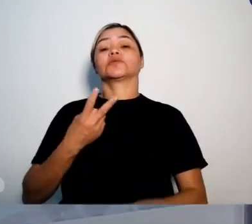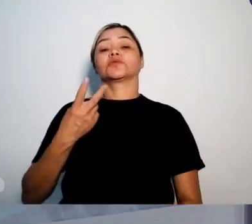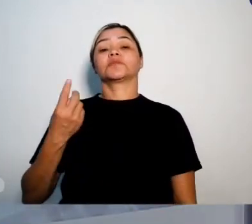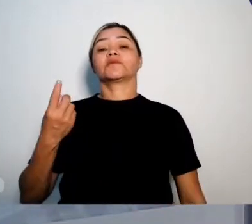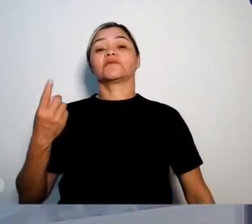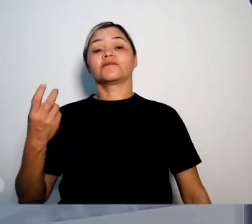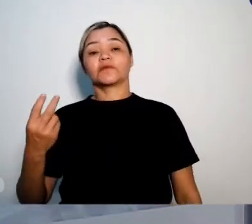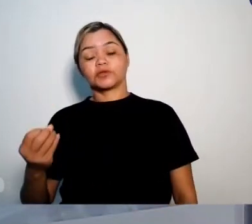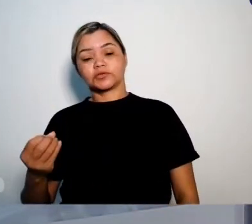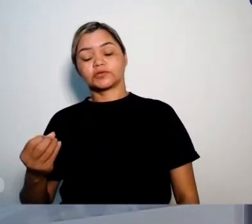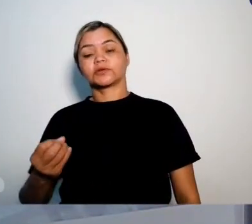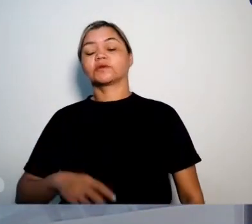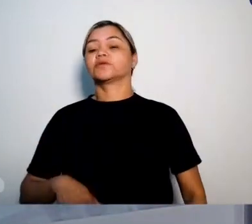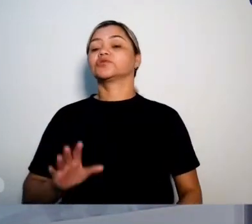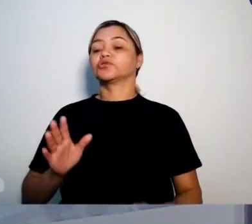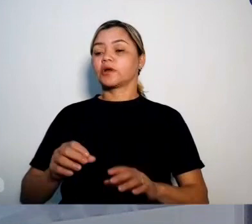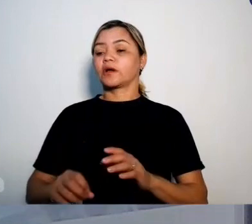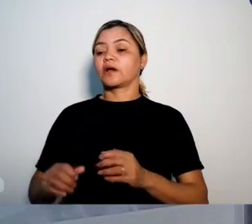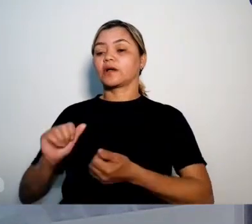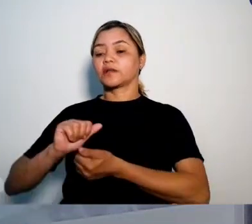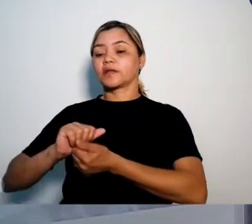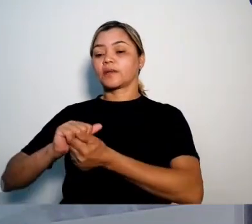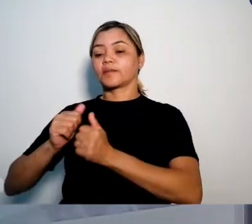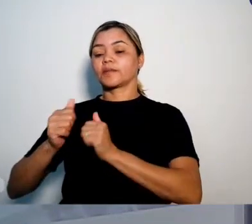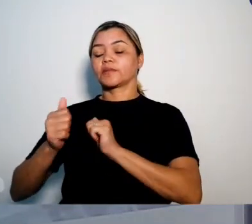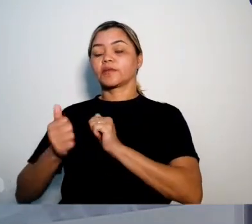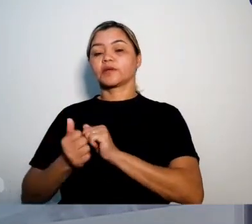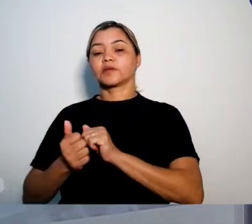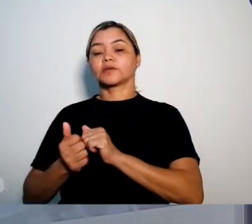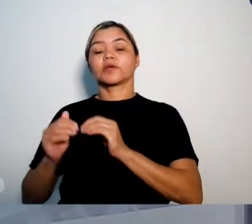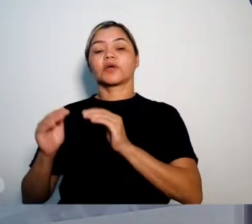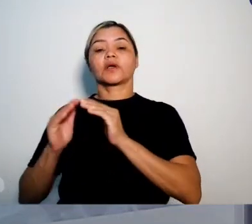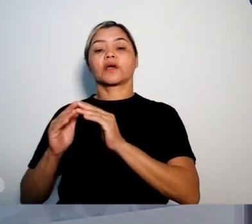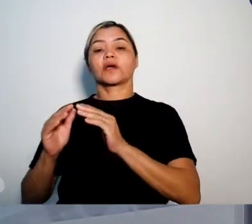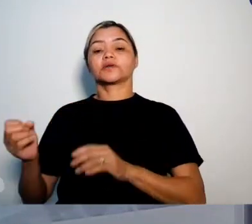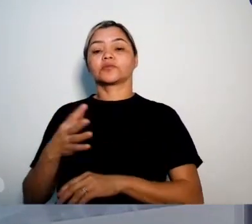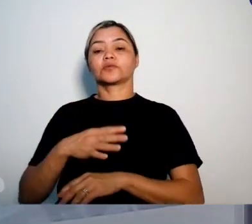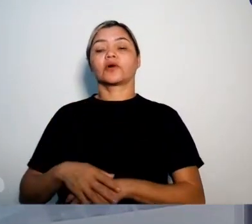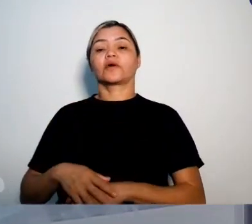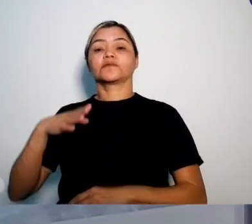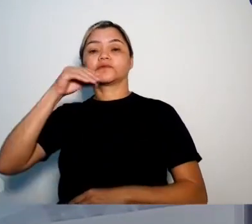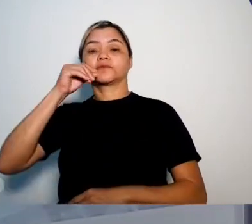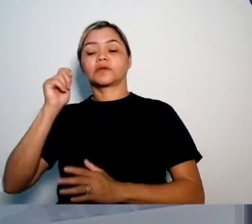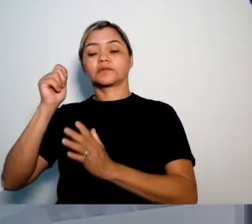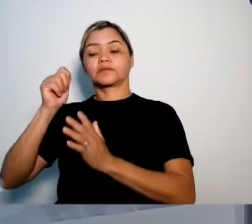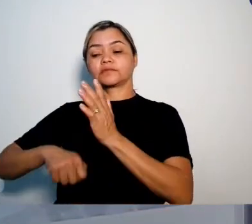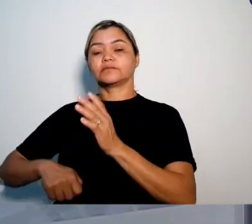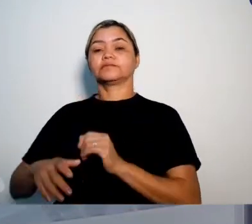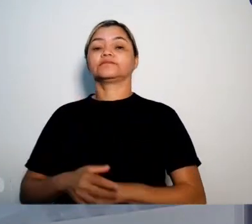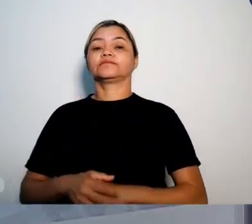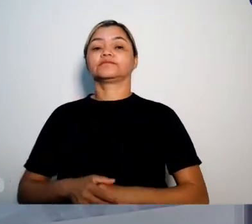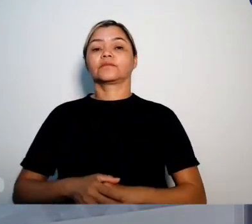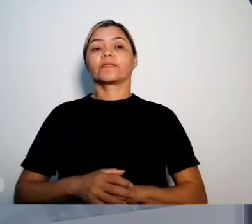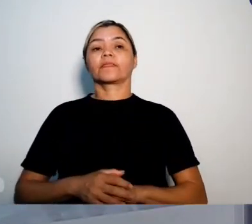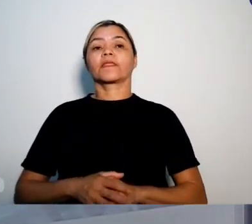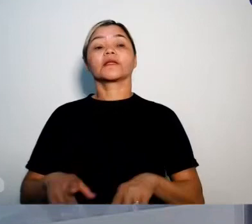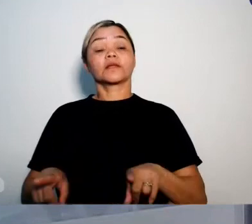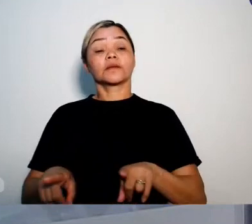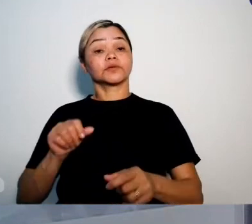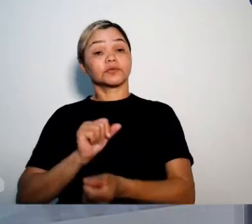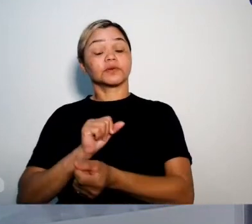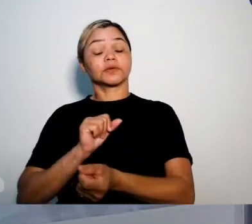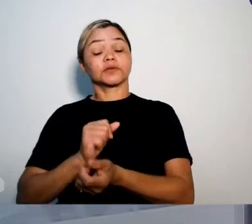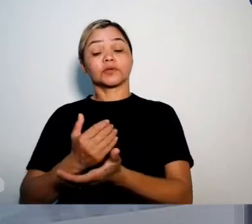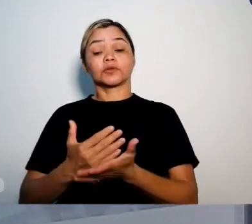já está em adaptação e novos funcionários serão contratados. Inclusive, só estão aguardando o início para o contrato